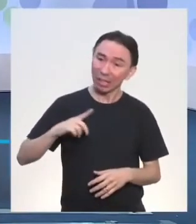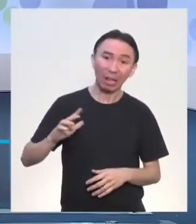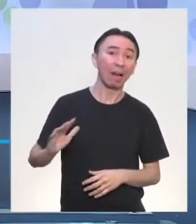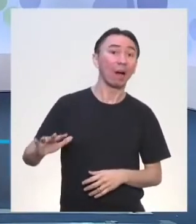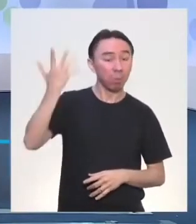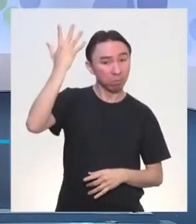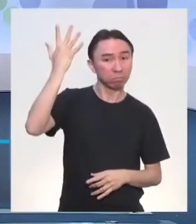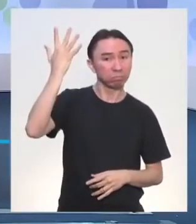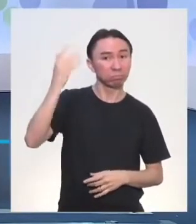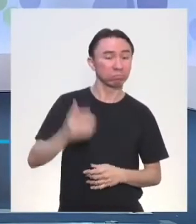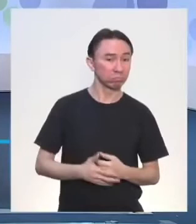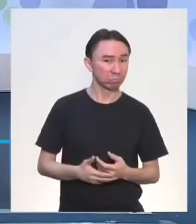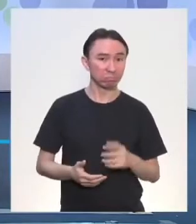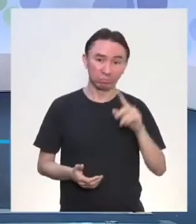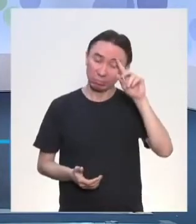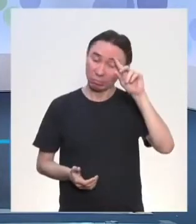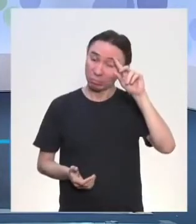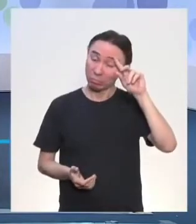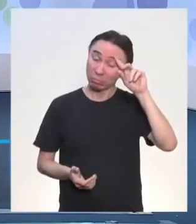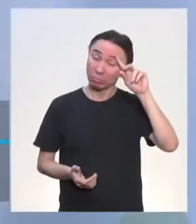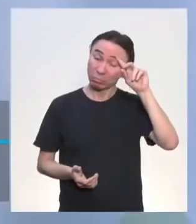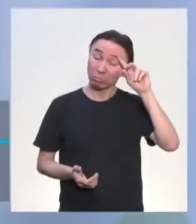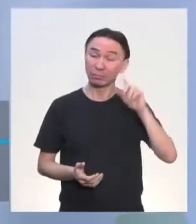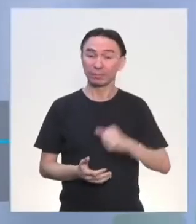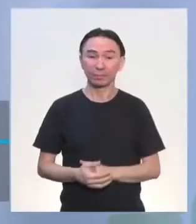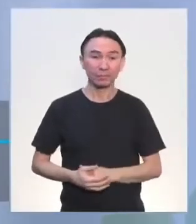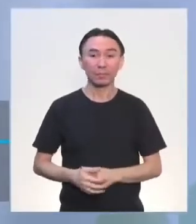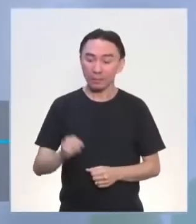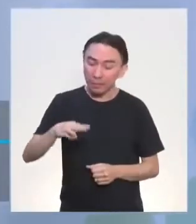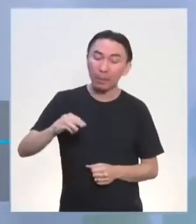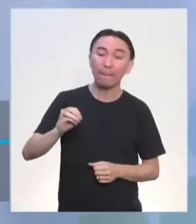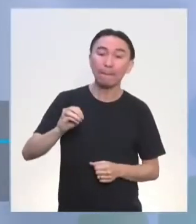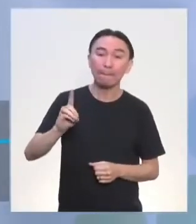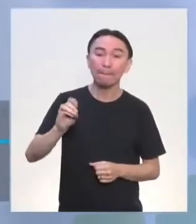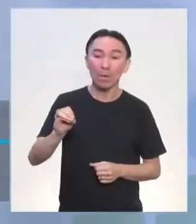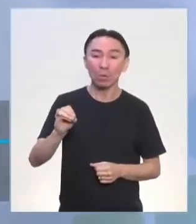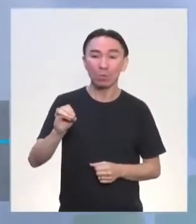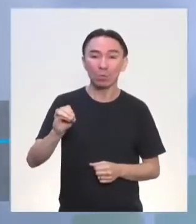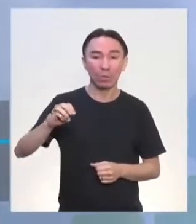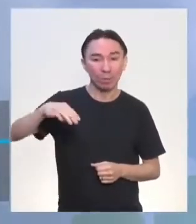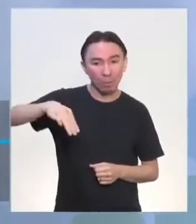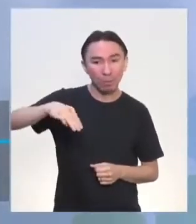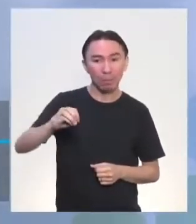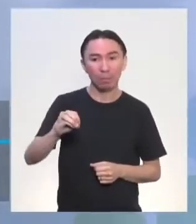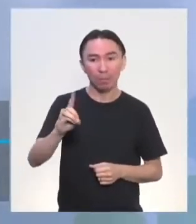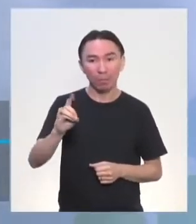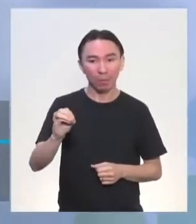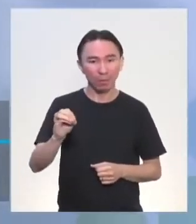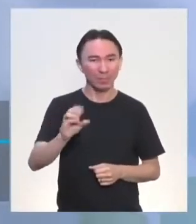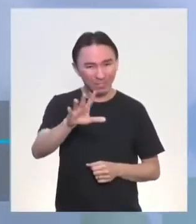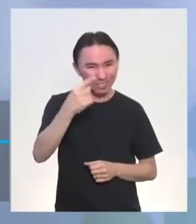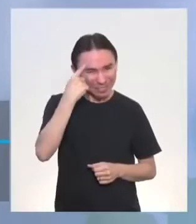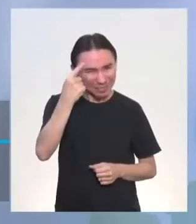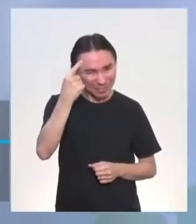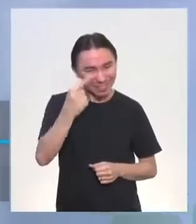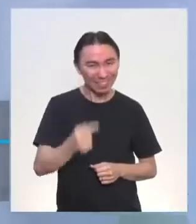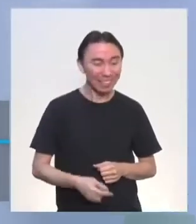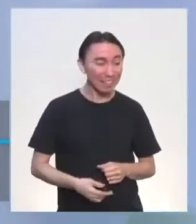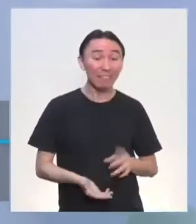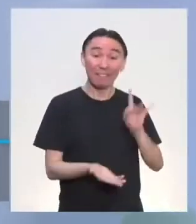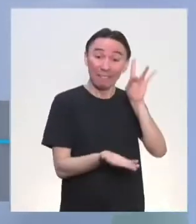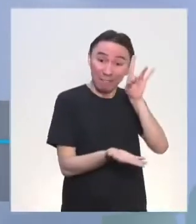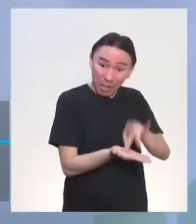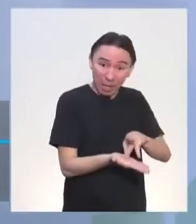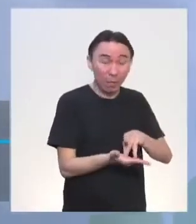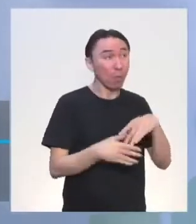Sim, ok. Muito bom. Então, vamos lá. Modos verbais, então. Só que eu disse que é uma palavra que expressa fato, acontecimento, num